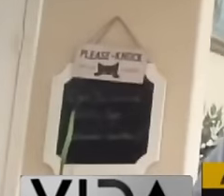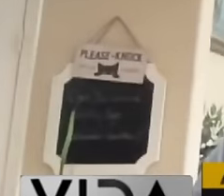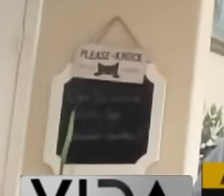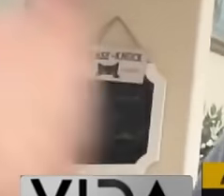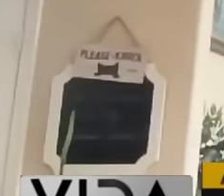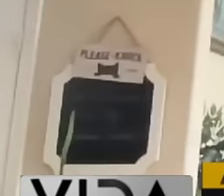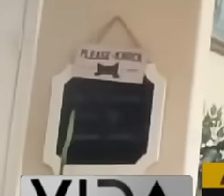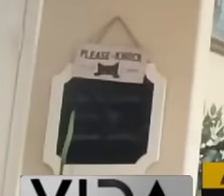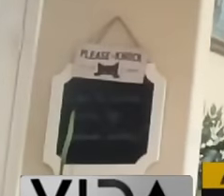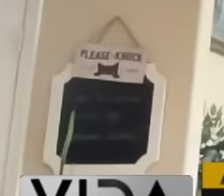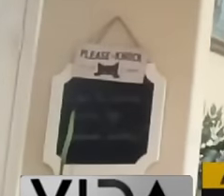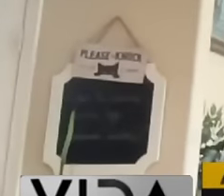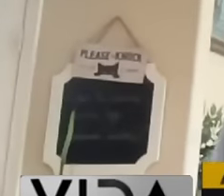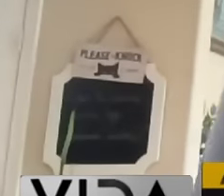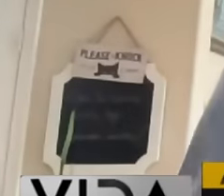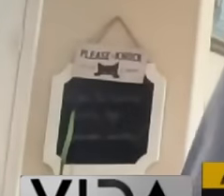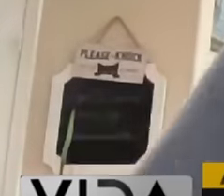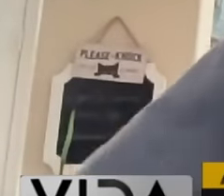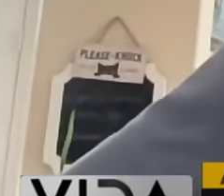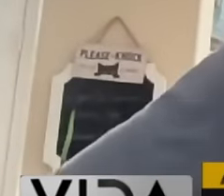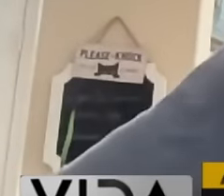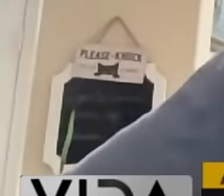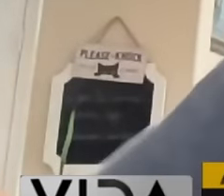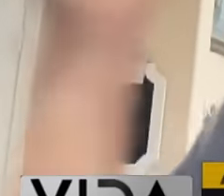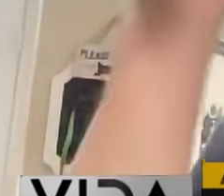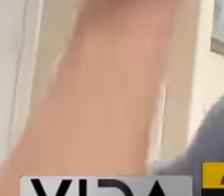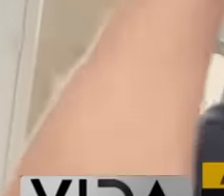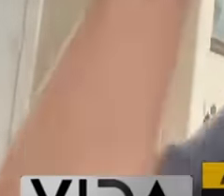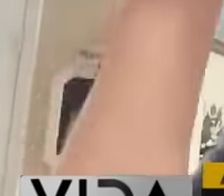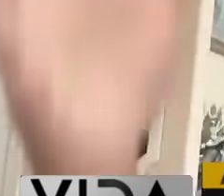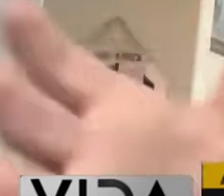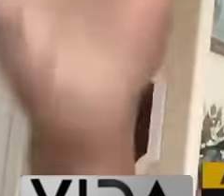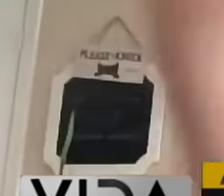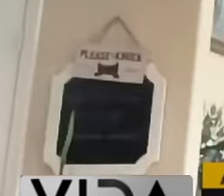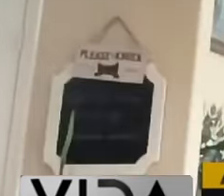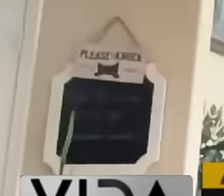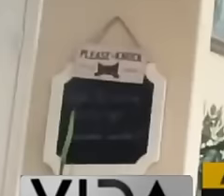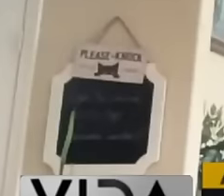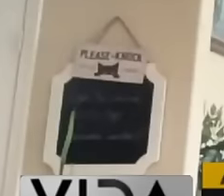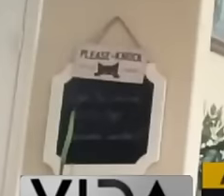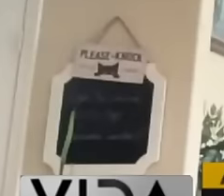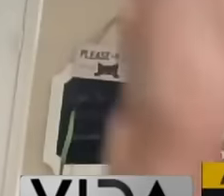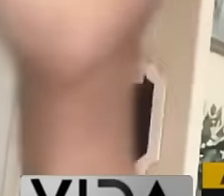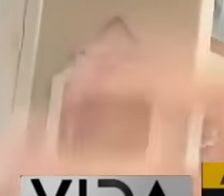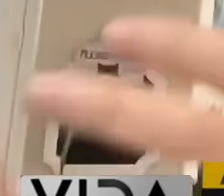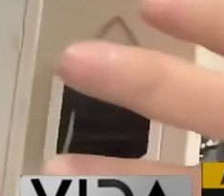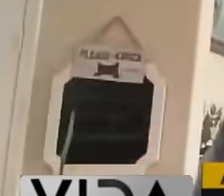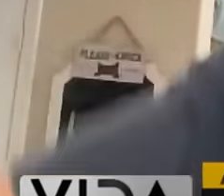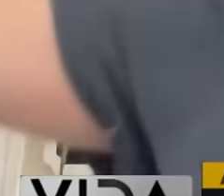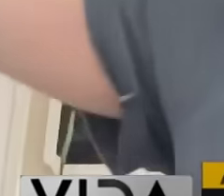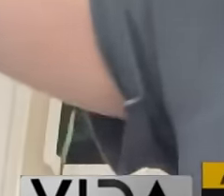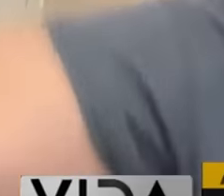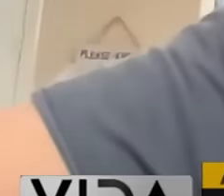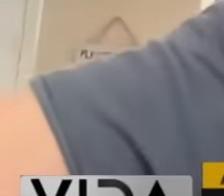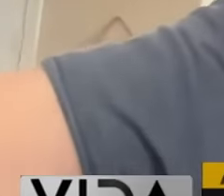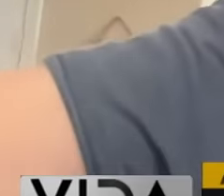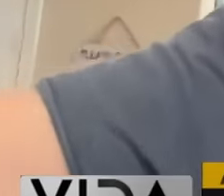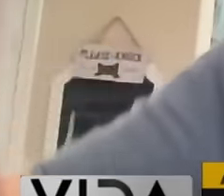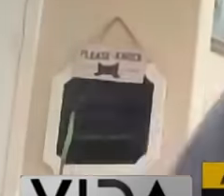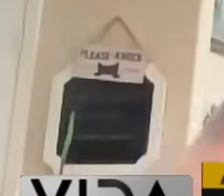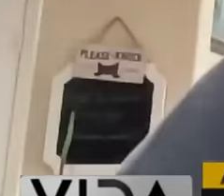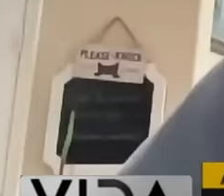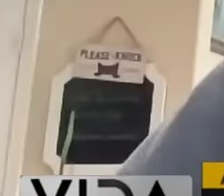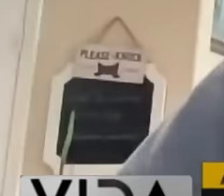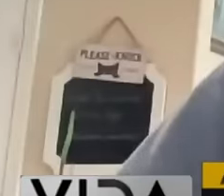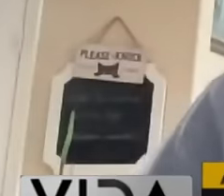Exatamente o que a gente está falando, porra! O Brasil está virando a Venezuela, exatamente! Aonde você foi preso mesmo? Venezuela!